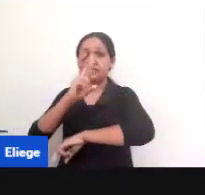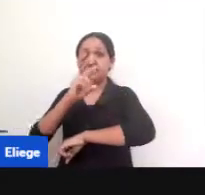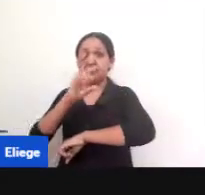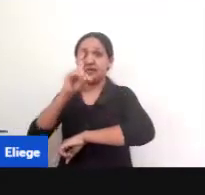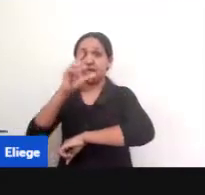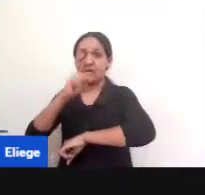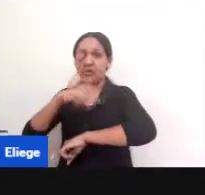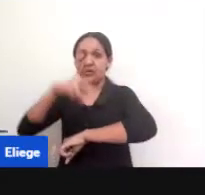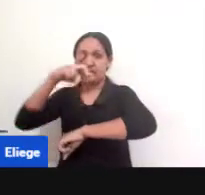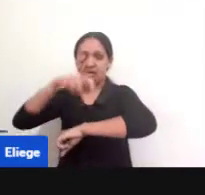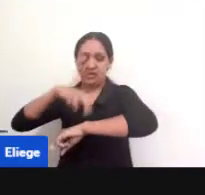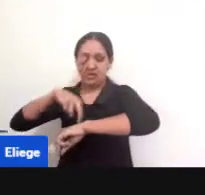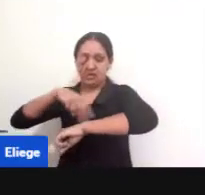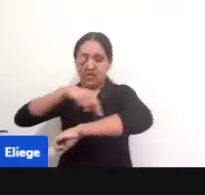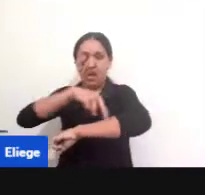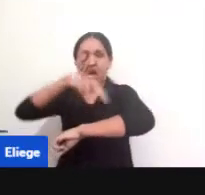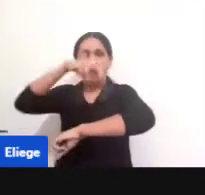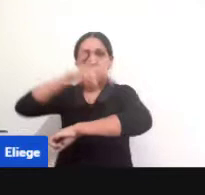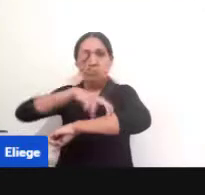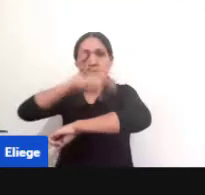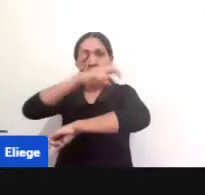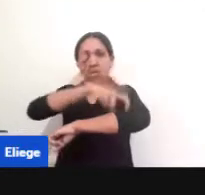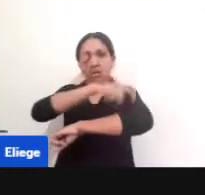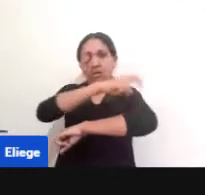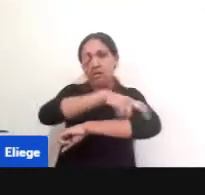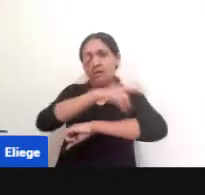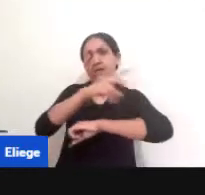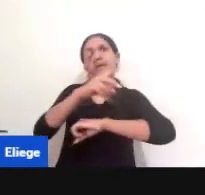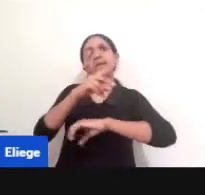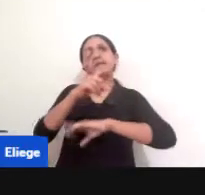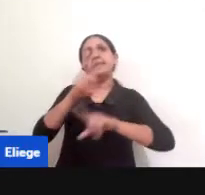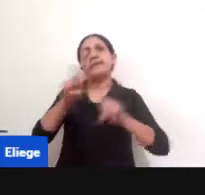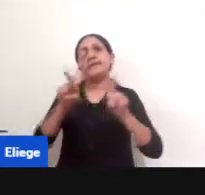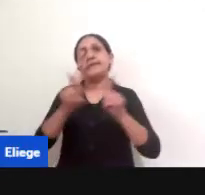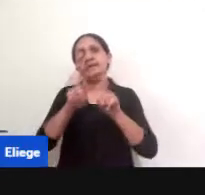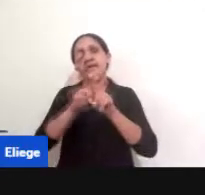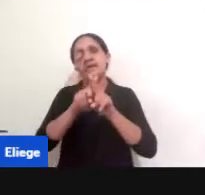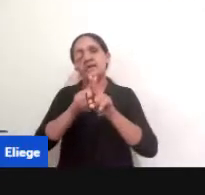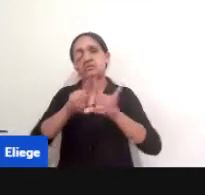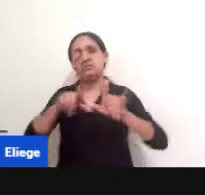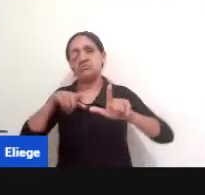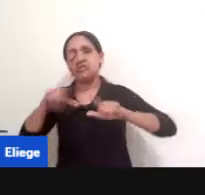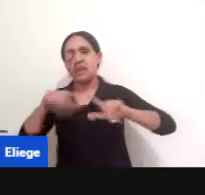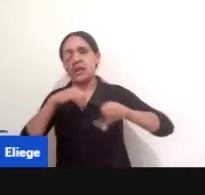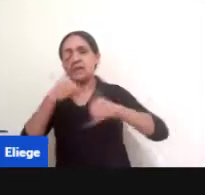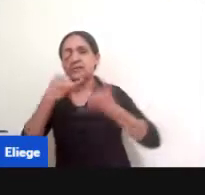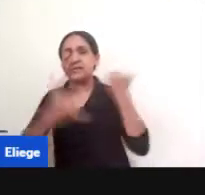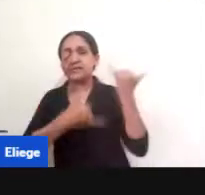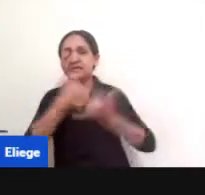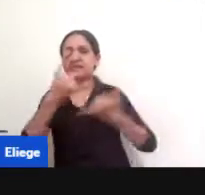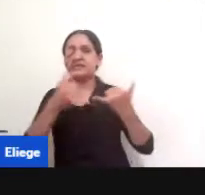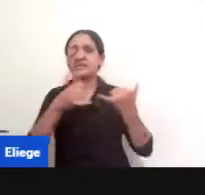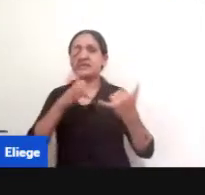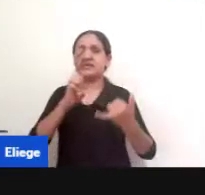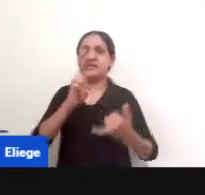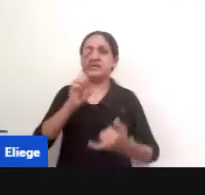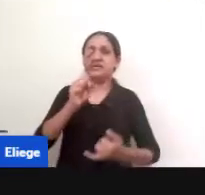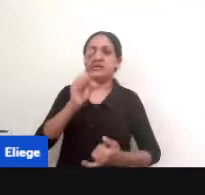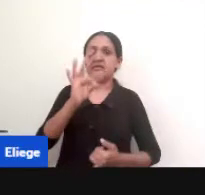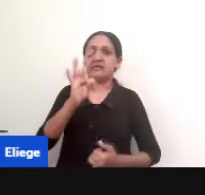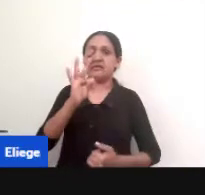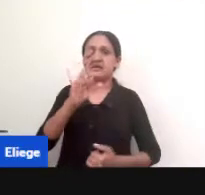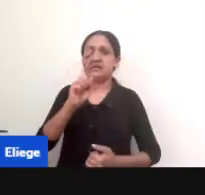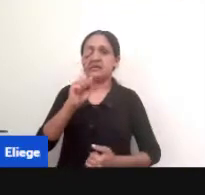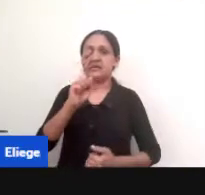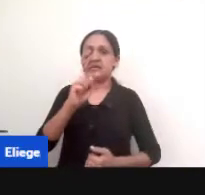meu planejamento. Opa! Só que eu sei que a atividade da semana que vem vai ser que,